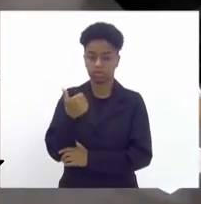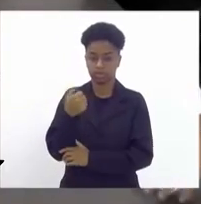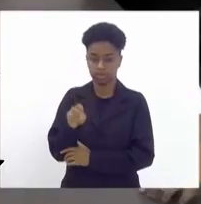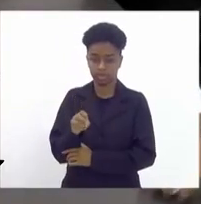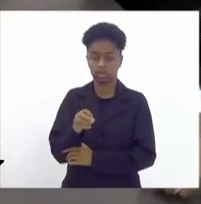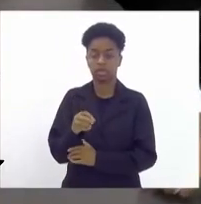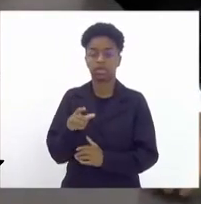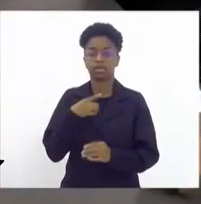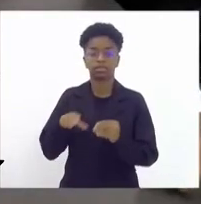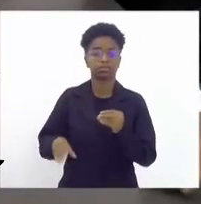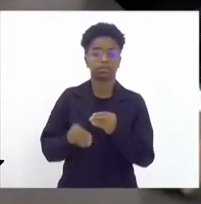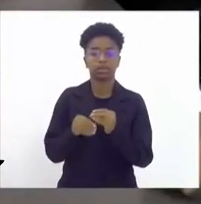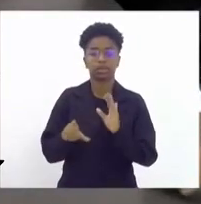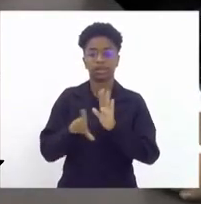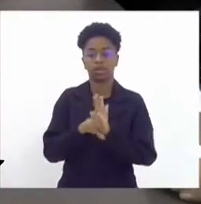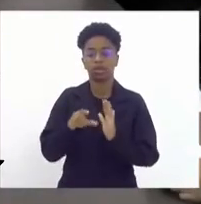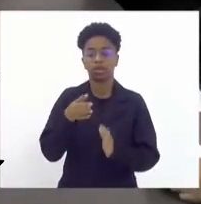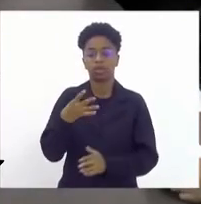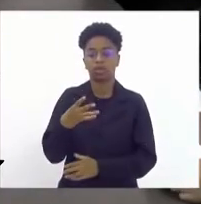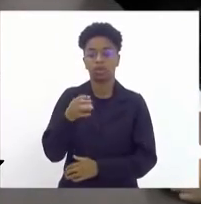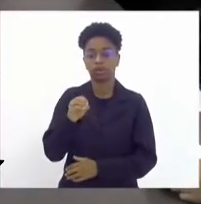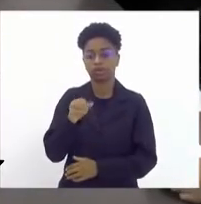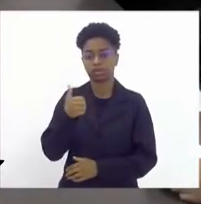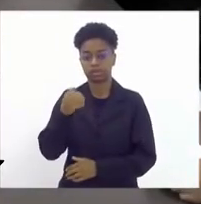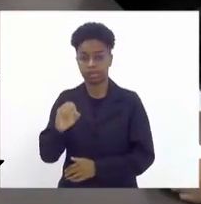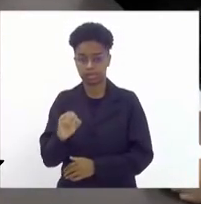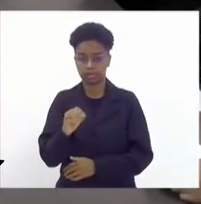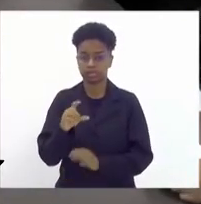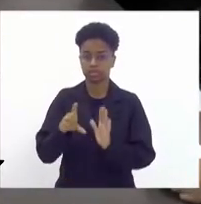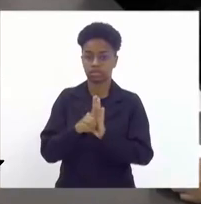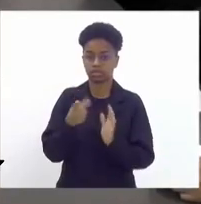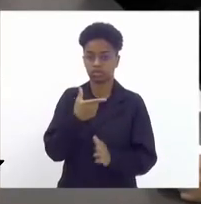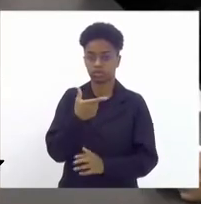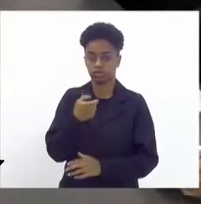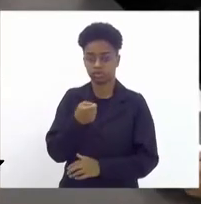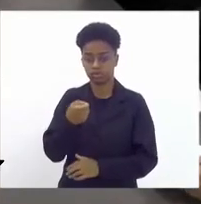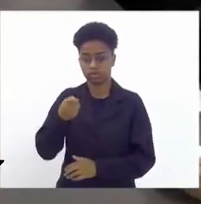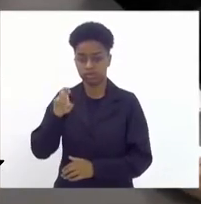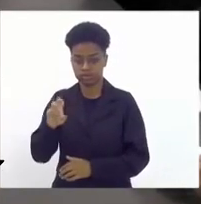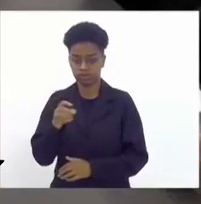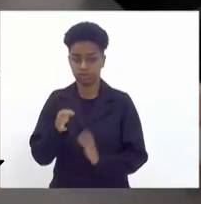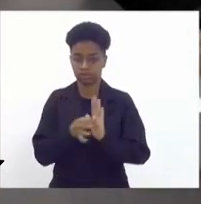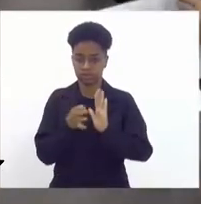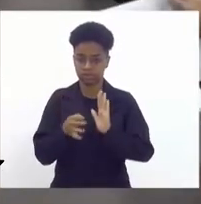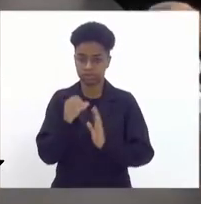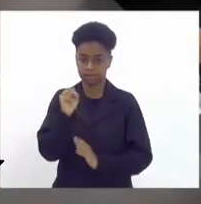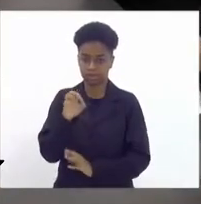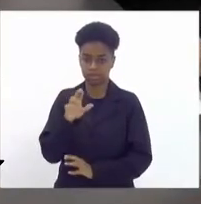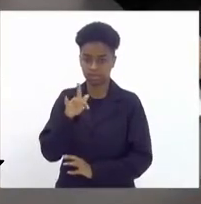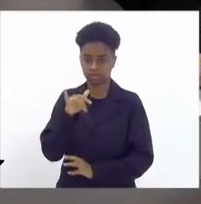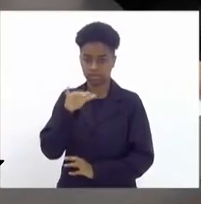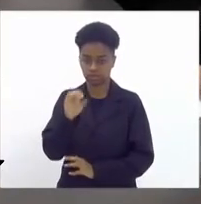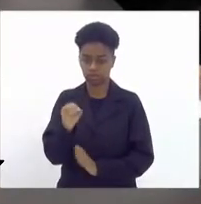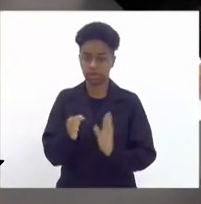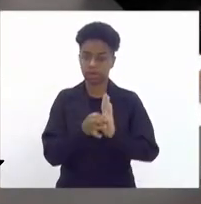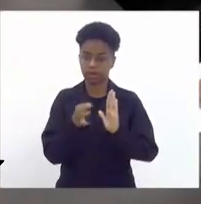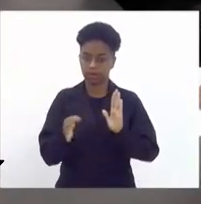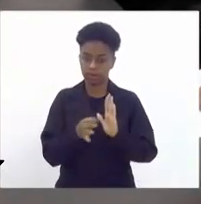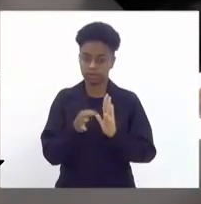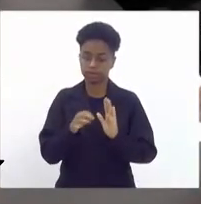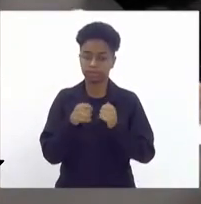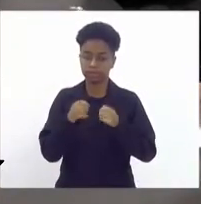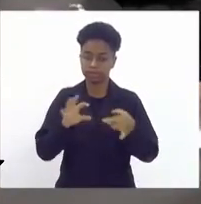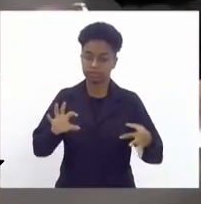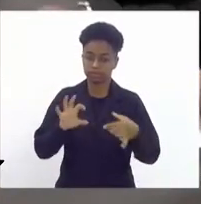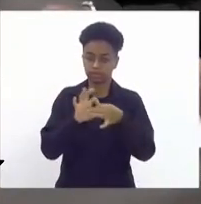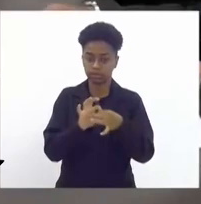Lei 4.510 de 13 de janeiro de 2005. Para aparecer, deputado doutor Serginho. Parecer é pela anexação ao